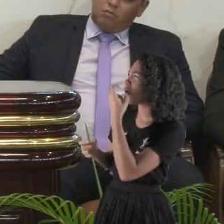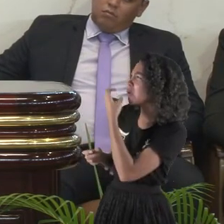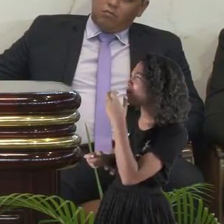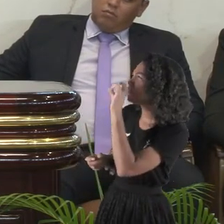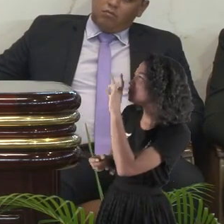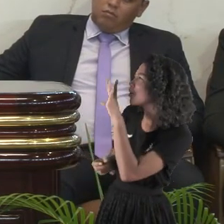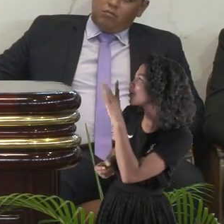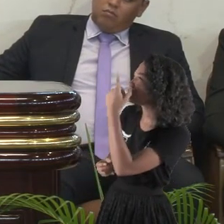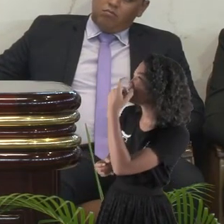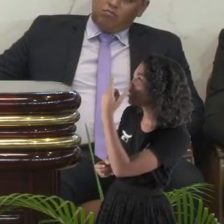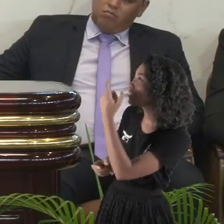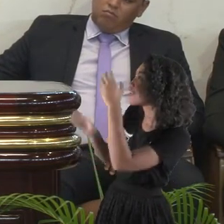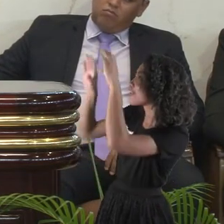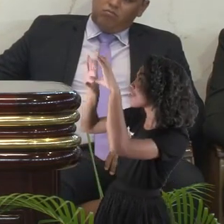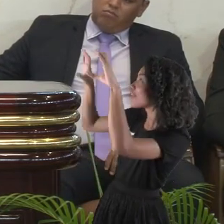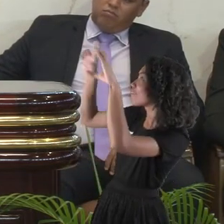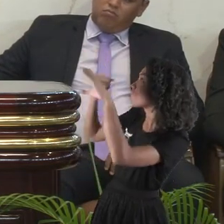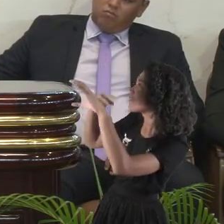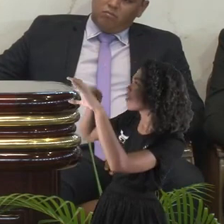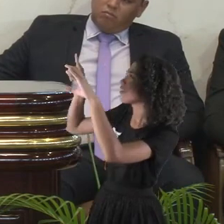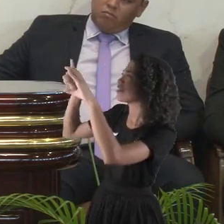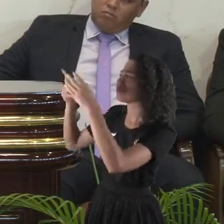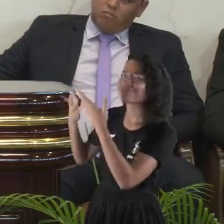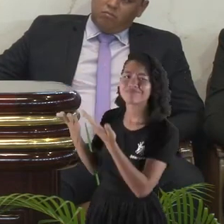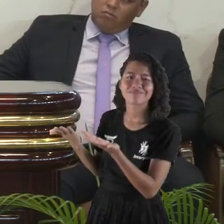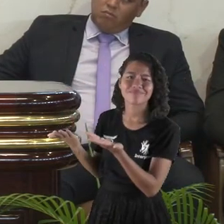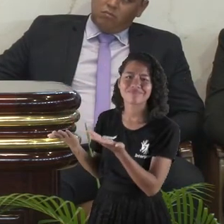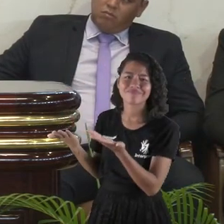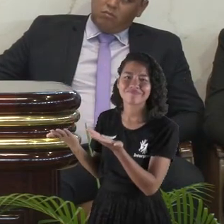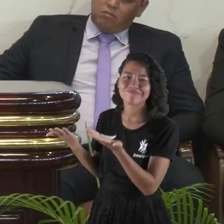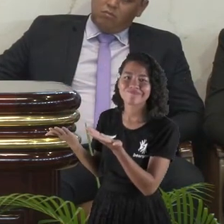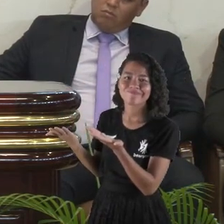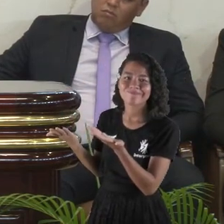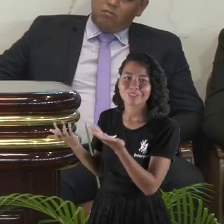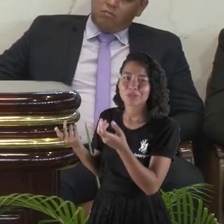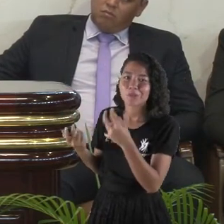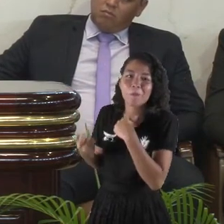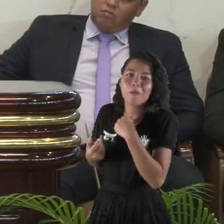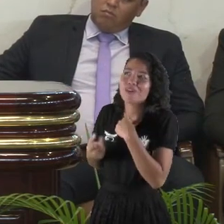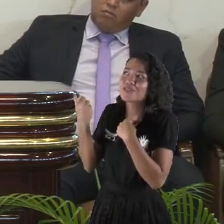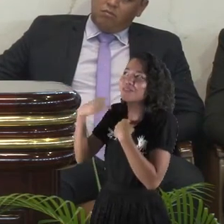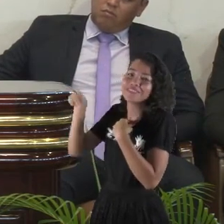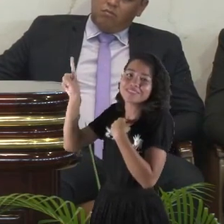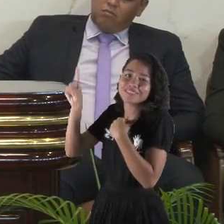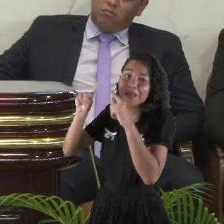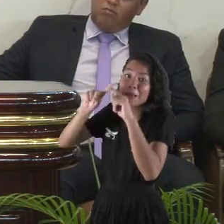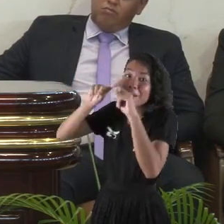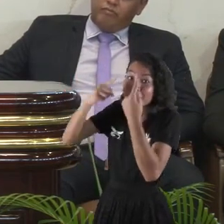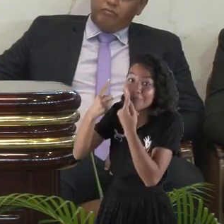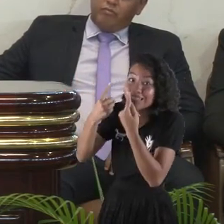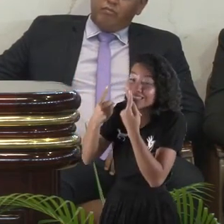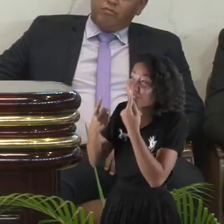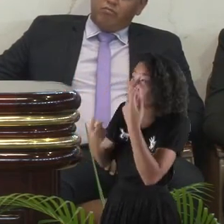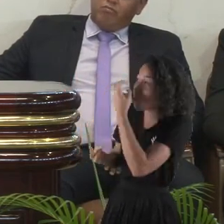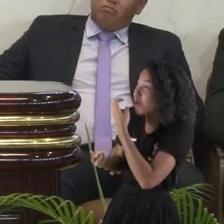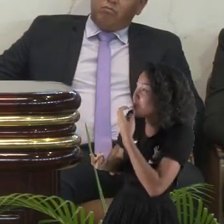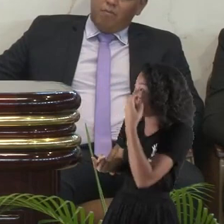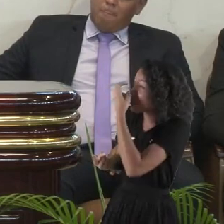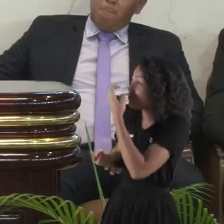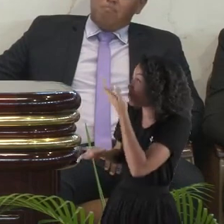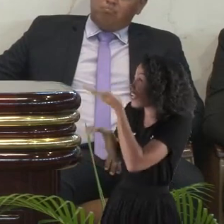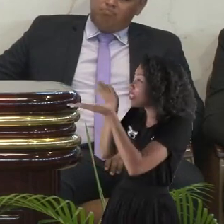céu, exclui-me do céu. Mas se eu te adoro pelo que o Senhor é,